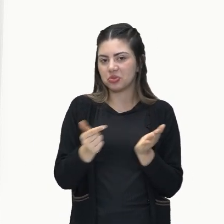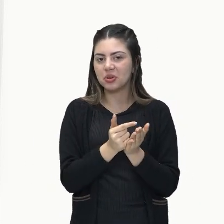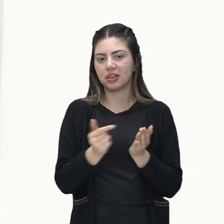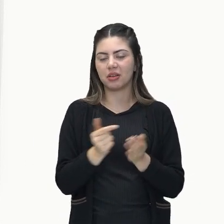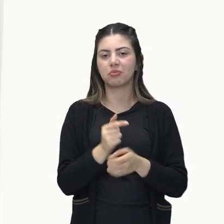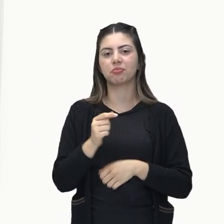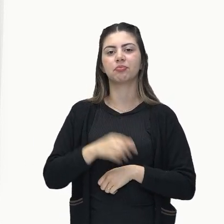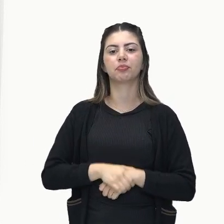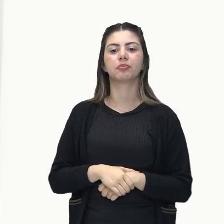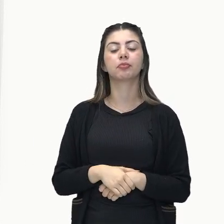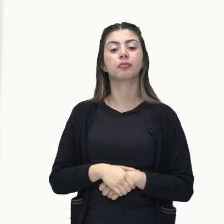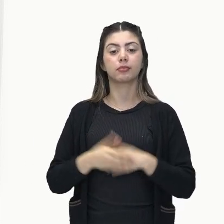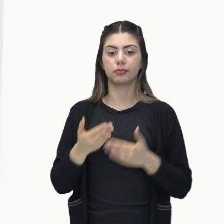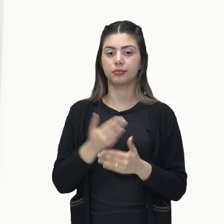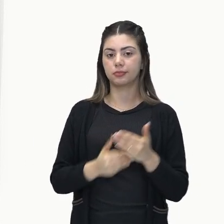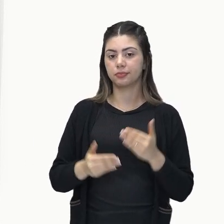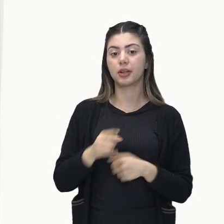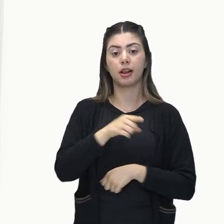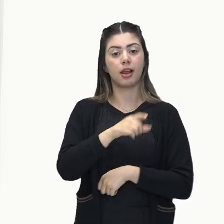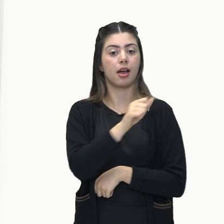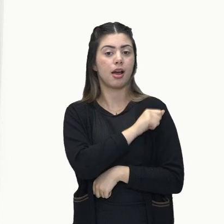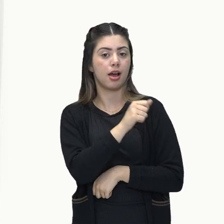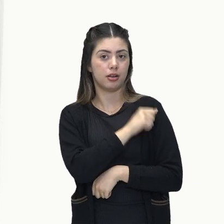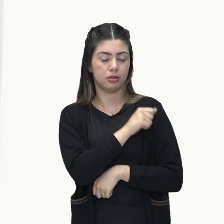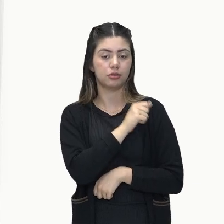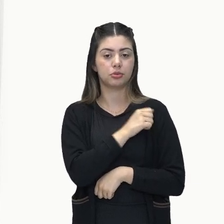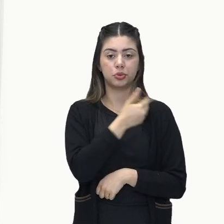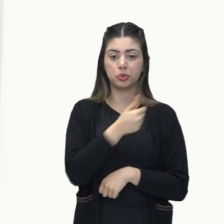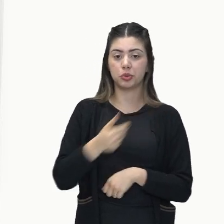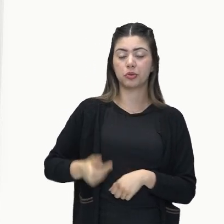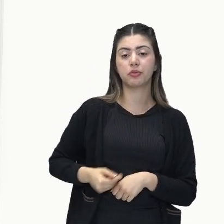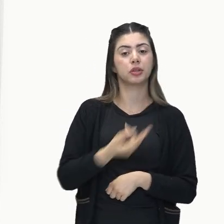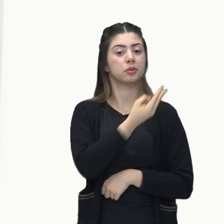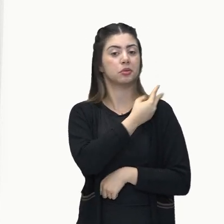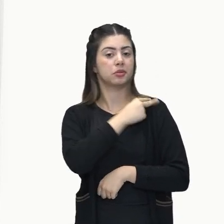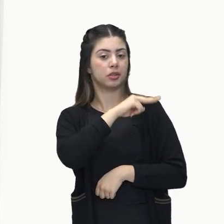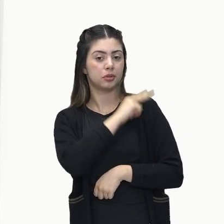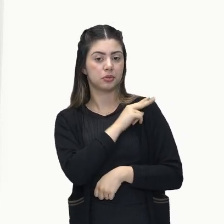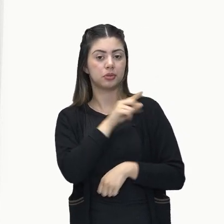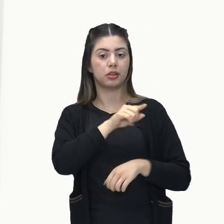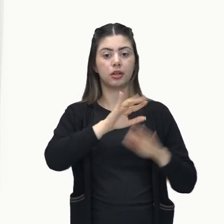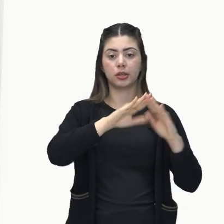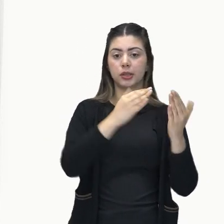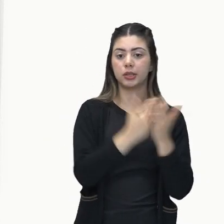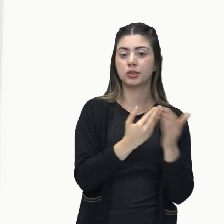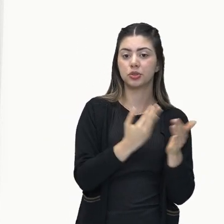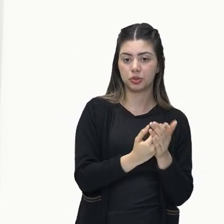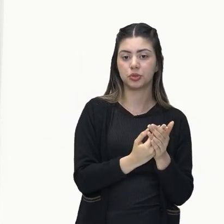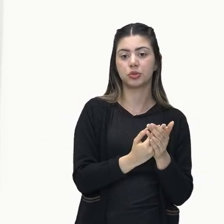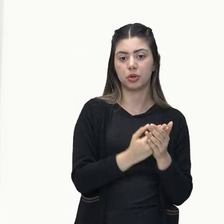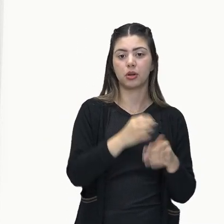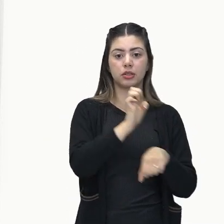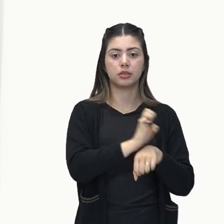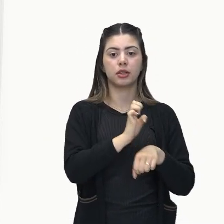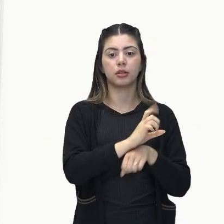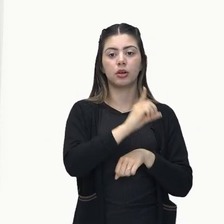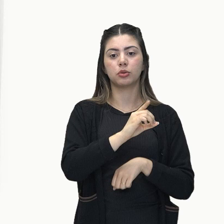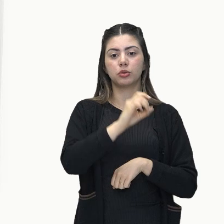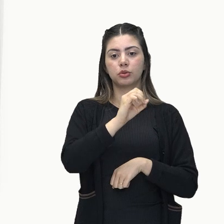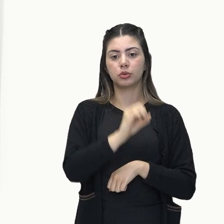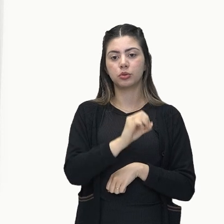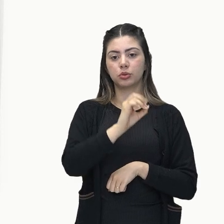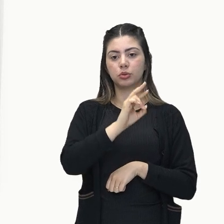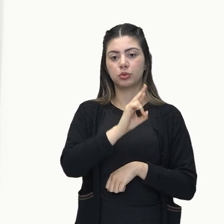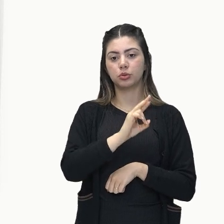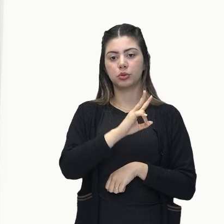notícia, alunos da rede estadual da segunda série do ensino médio da Escola Estadual Dorval Porto, em Manaus, criaram um podcast